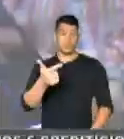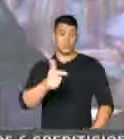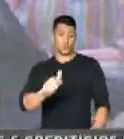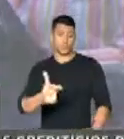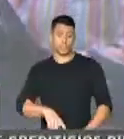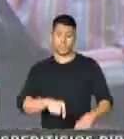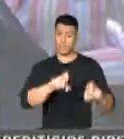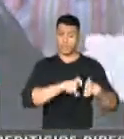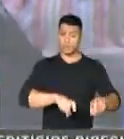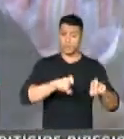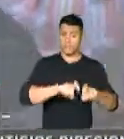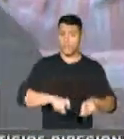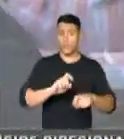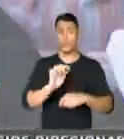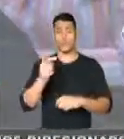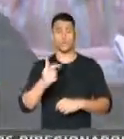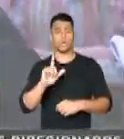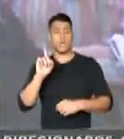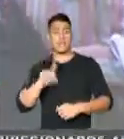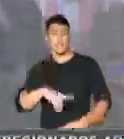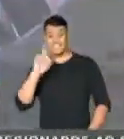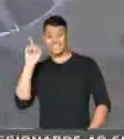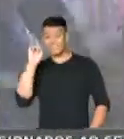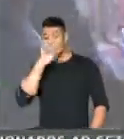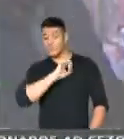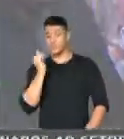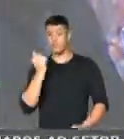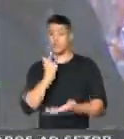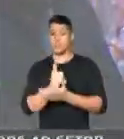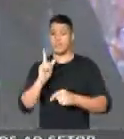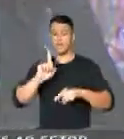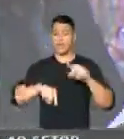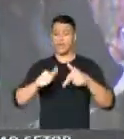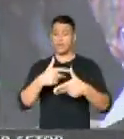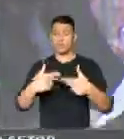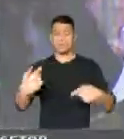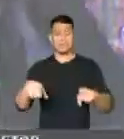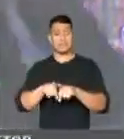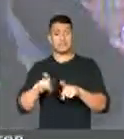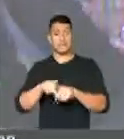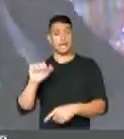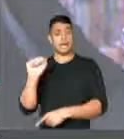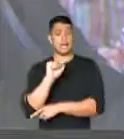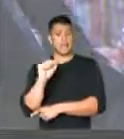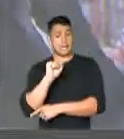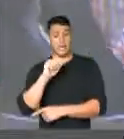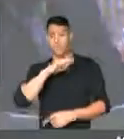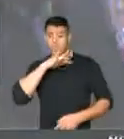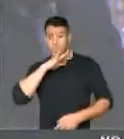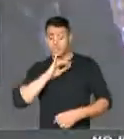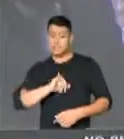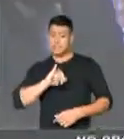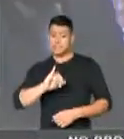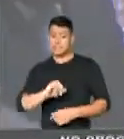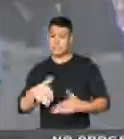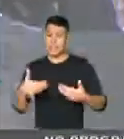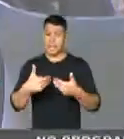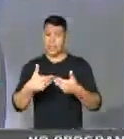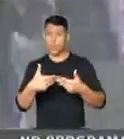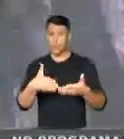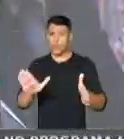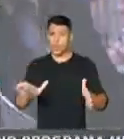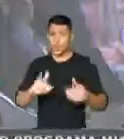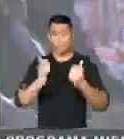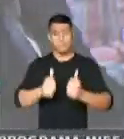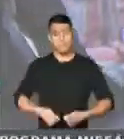era um comércio do Paraguai para trazer alguma coisa e os nossos carros eram verdadeiras carroças. A abertura do mercado